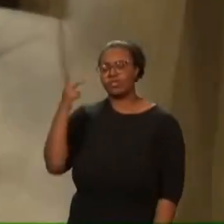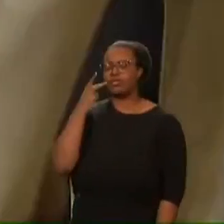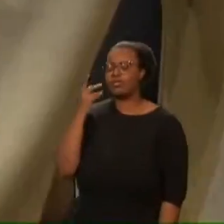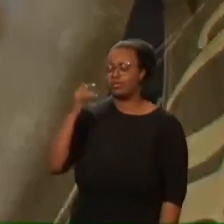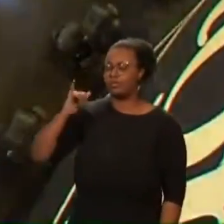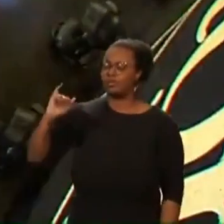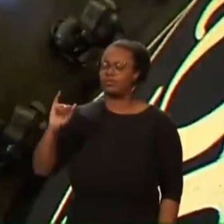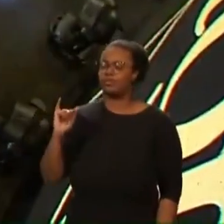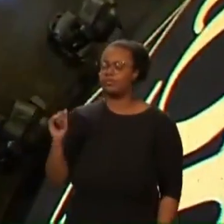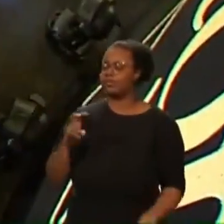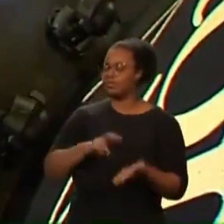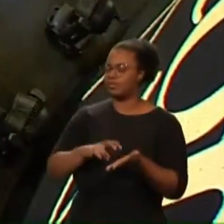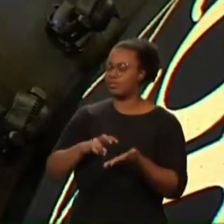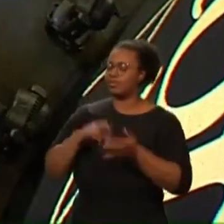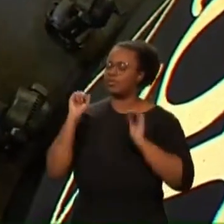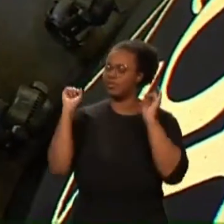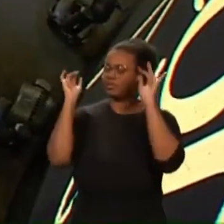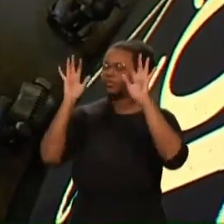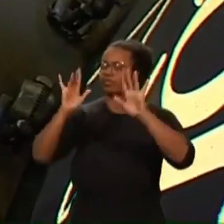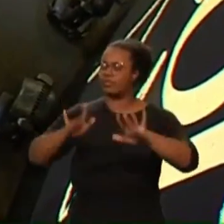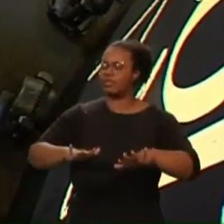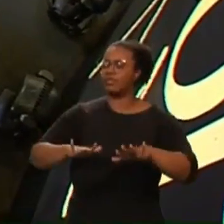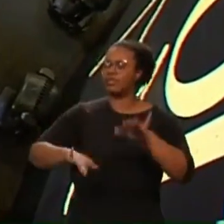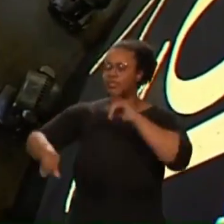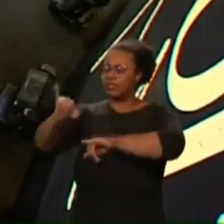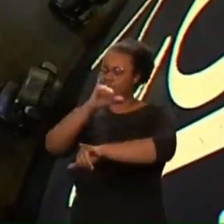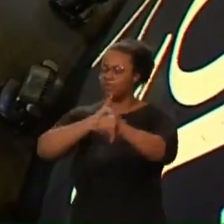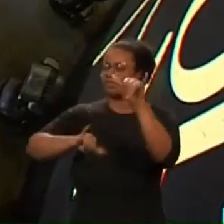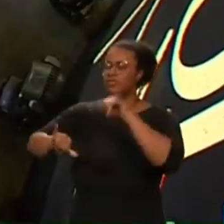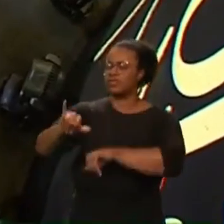nessa manhã nós abençoamos e de acordo com a tua palavra nós ungimiento